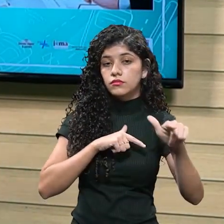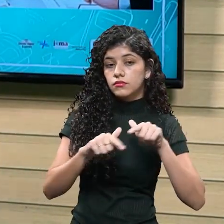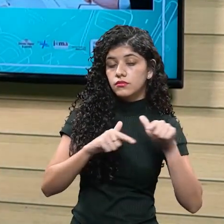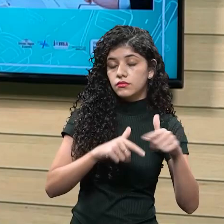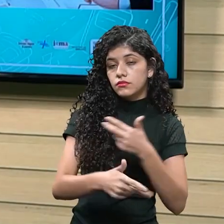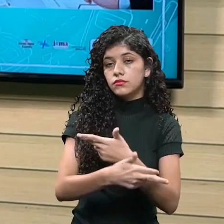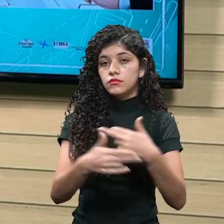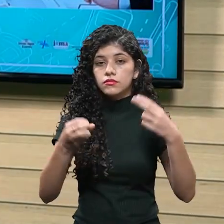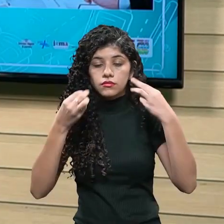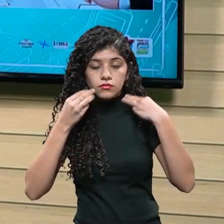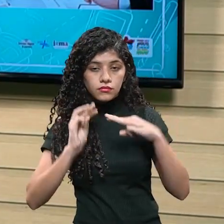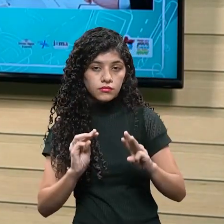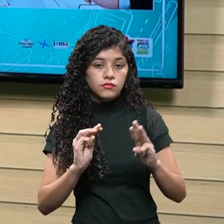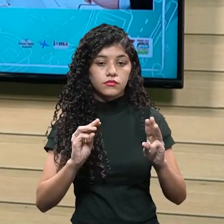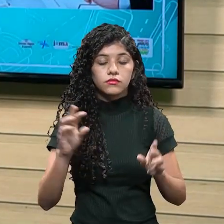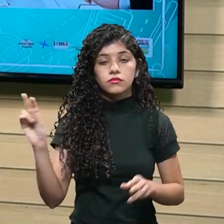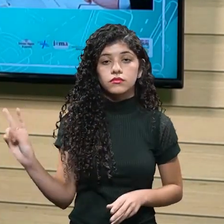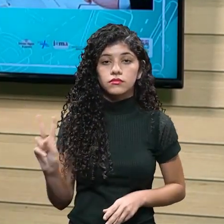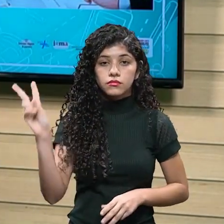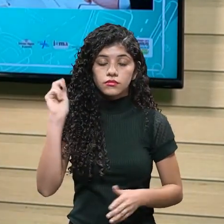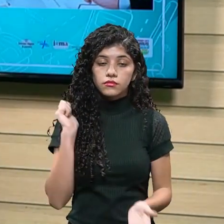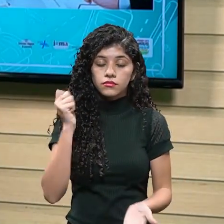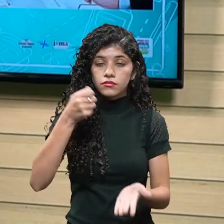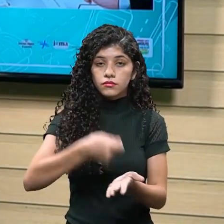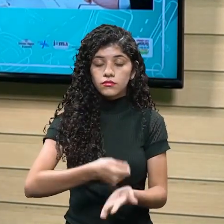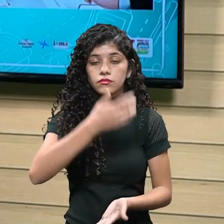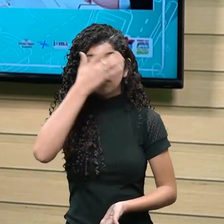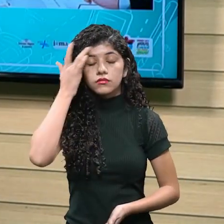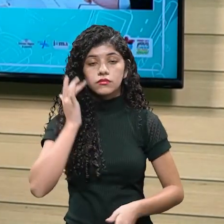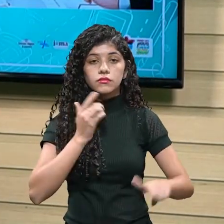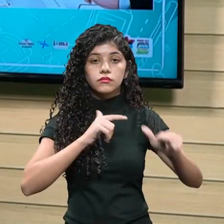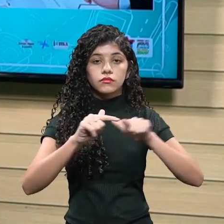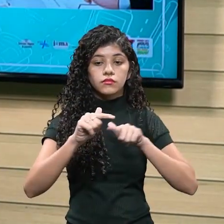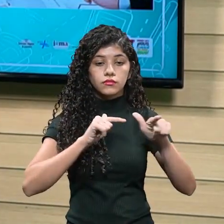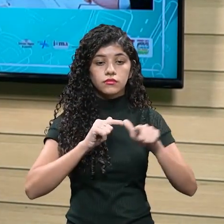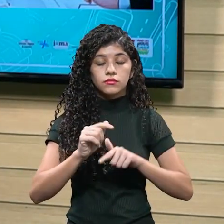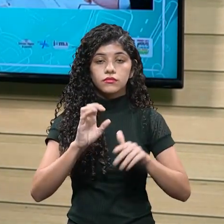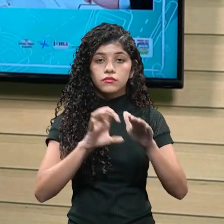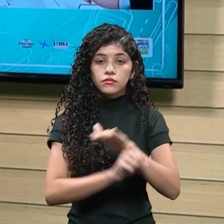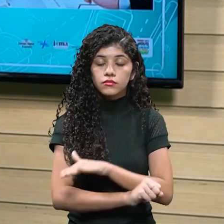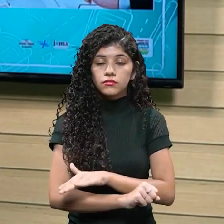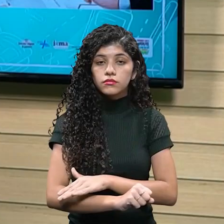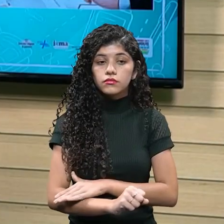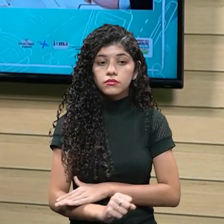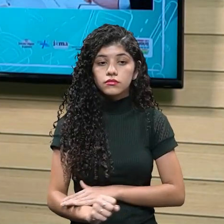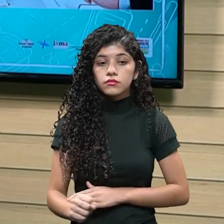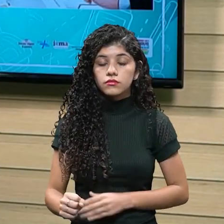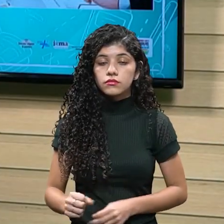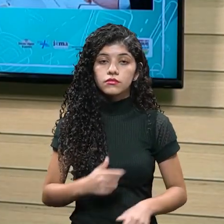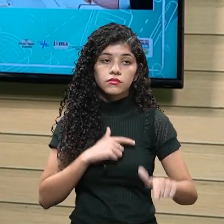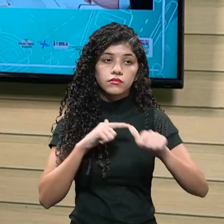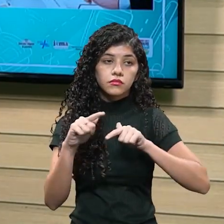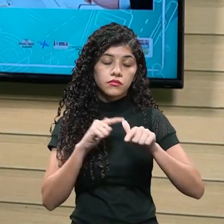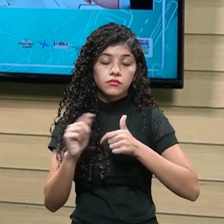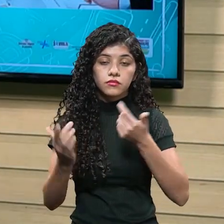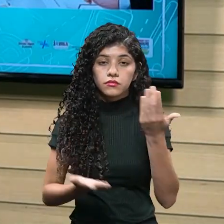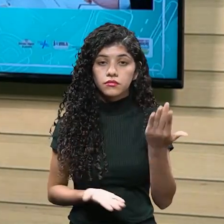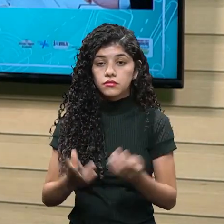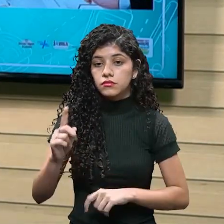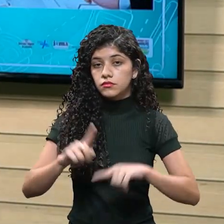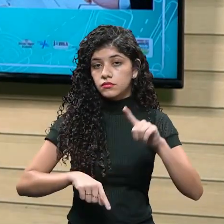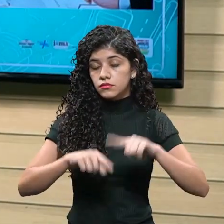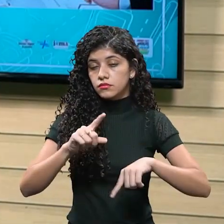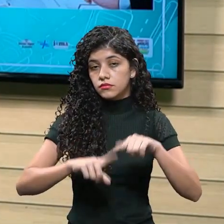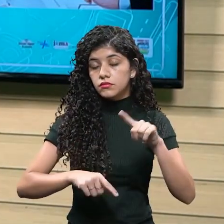de marketing, etc. e tal. Então esses valores são pagos pelos cooperados, seja o descontando de um serviço ou um produto que a